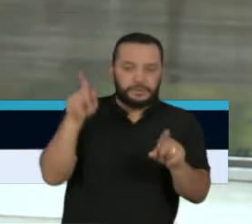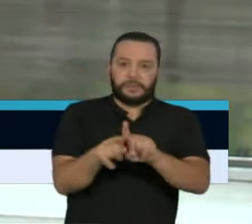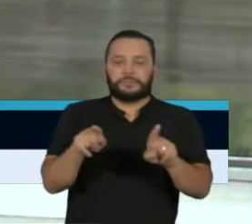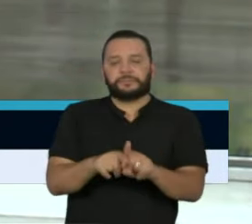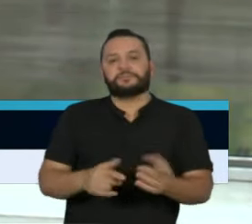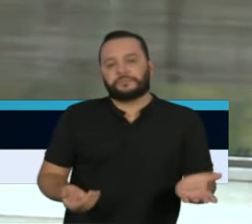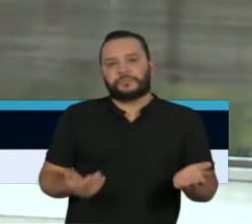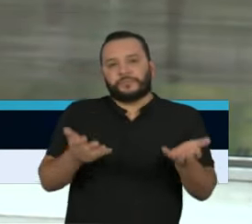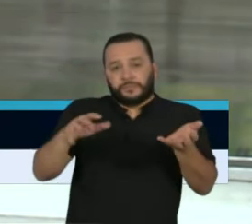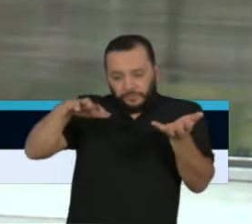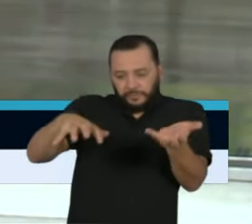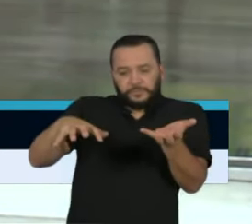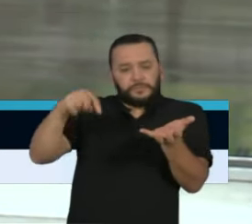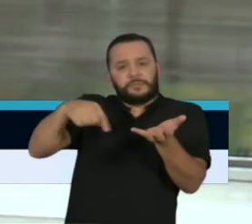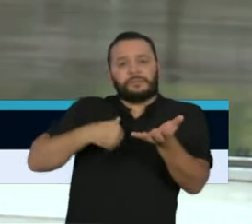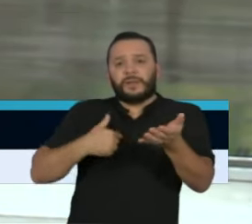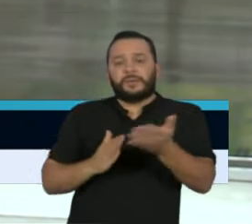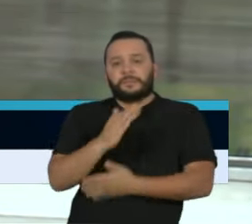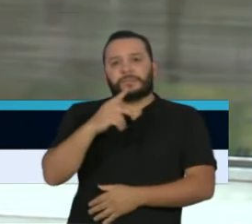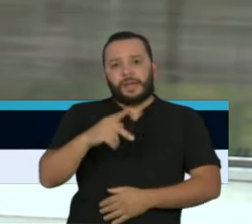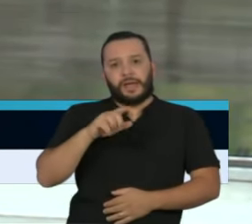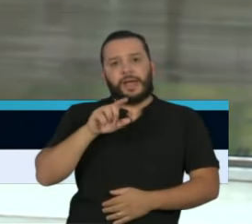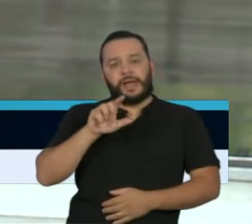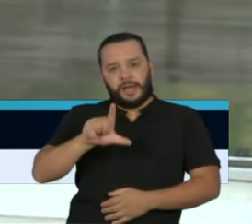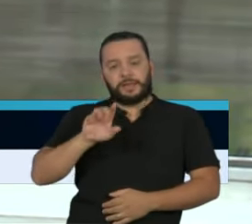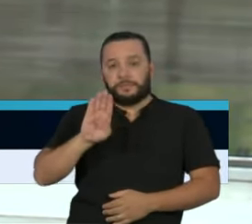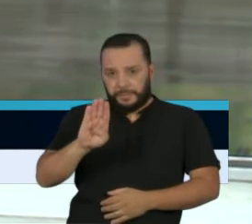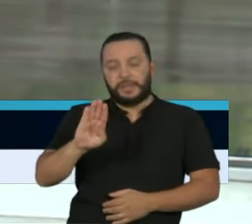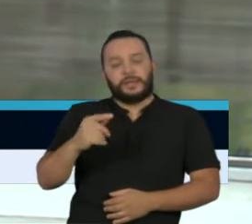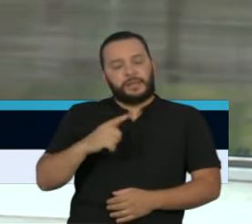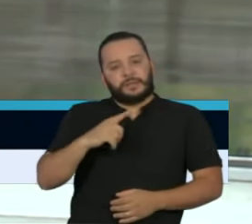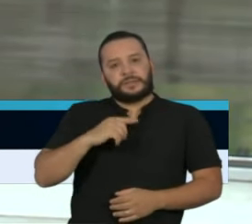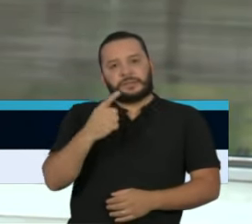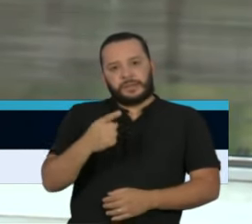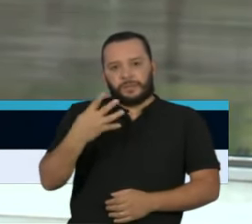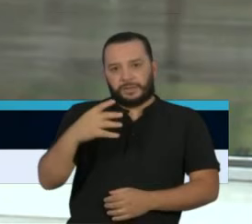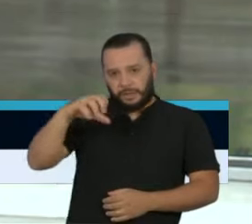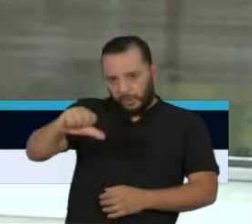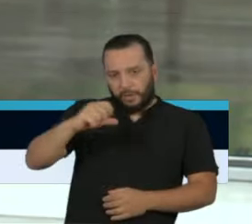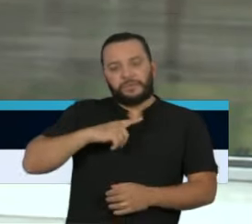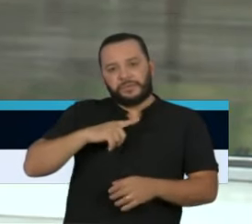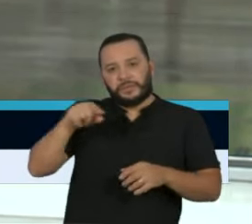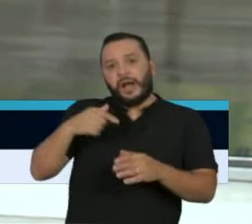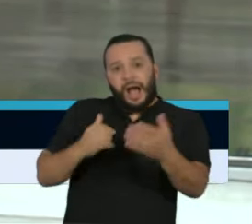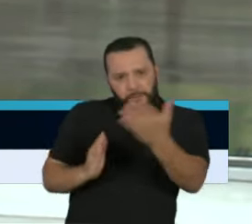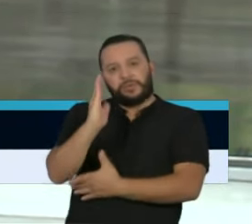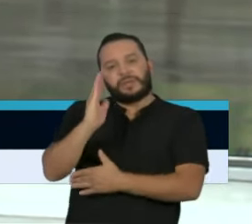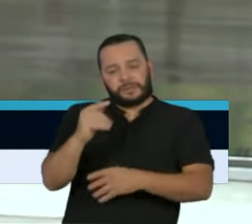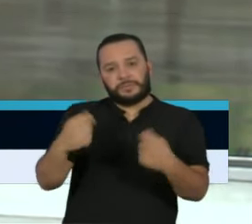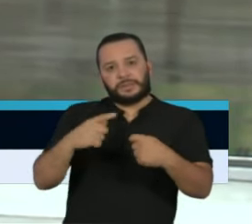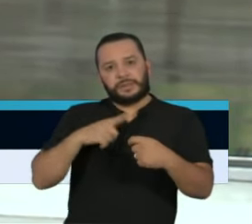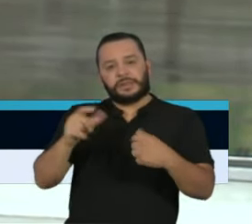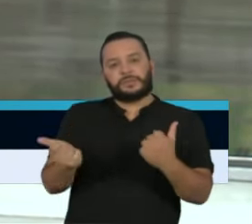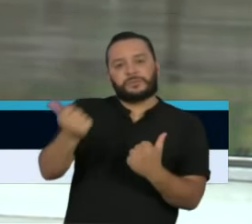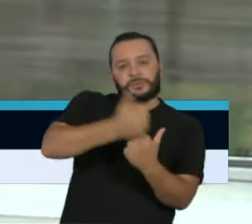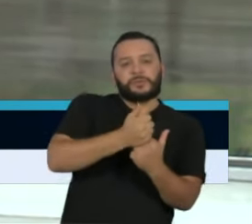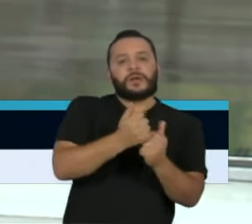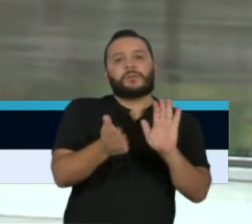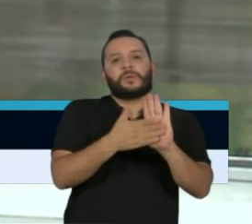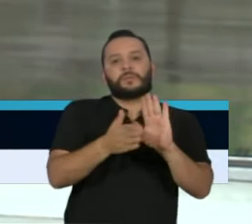Congresso Nacional do PLP 149, o Plano Mansueto, na forma de substitutivo apresentado pelo